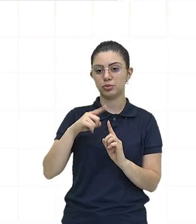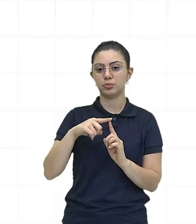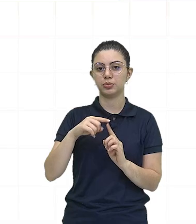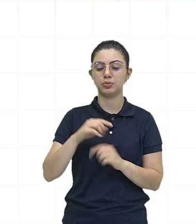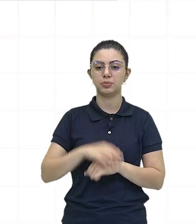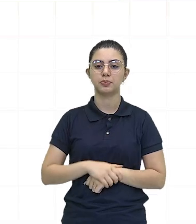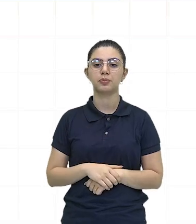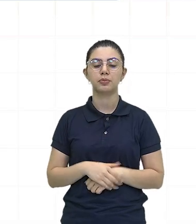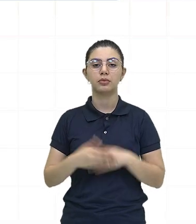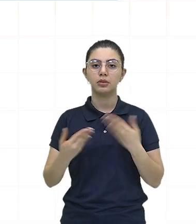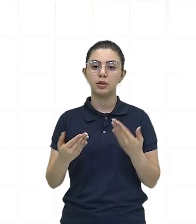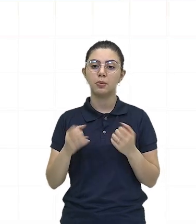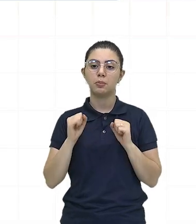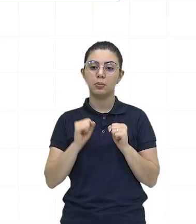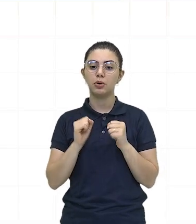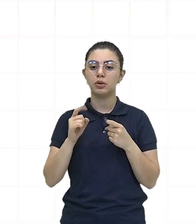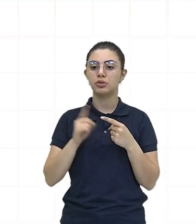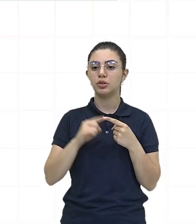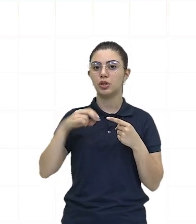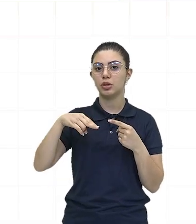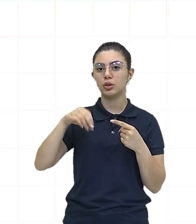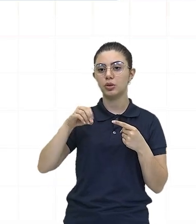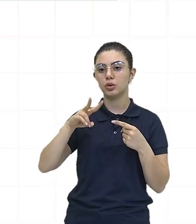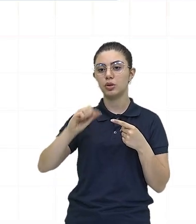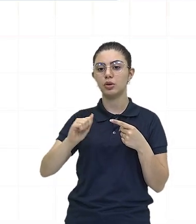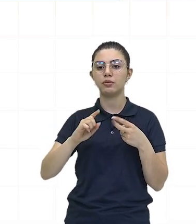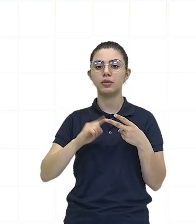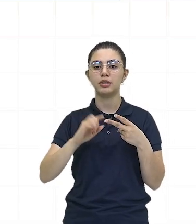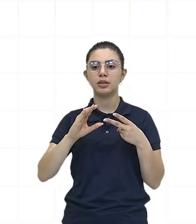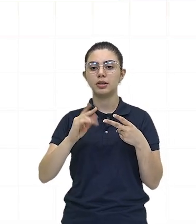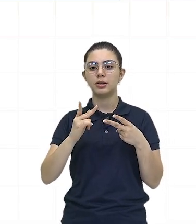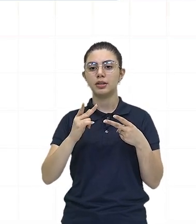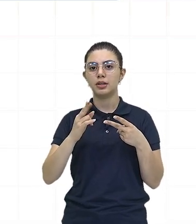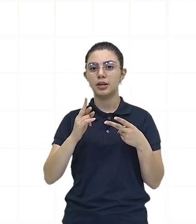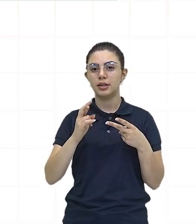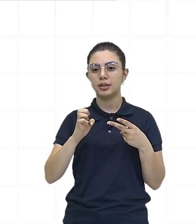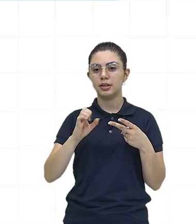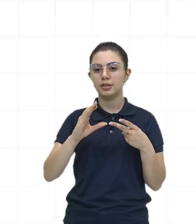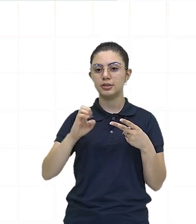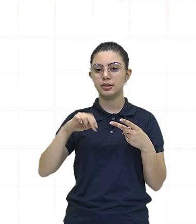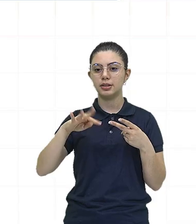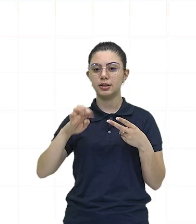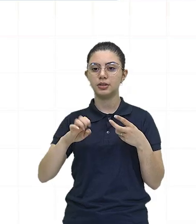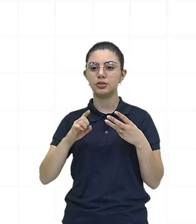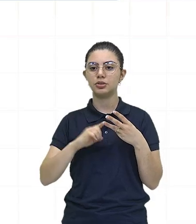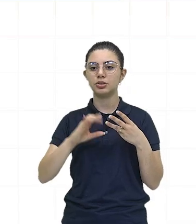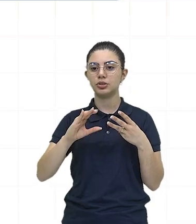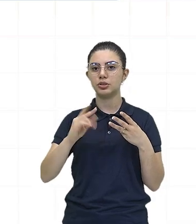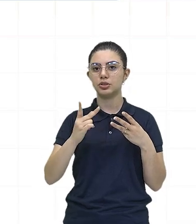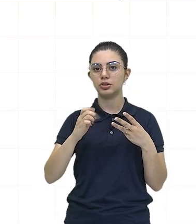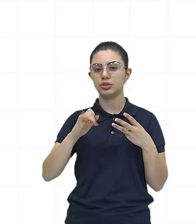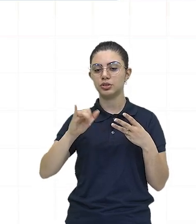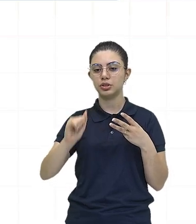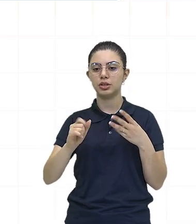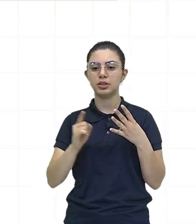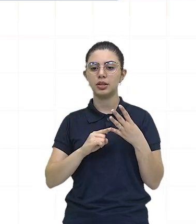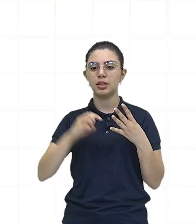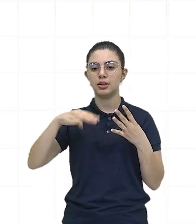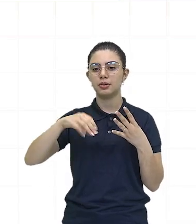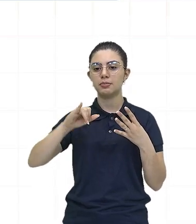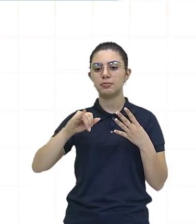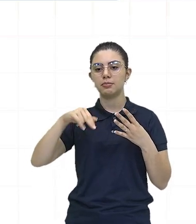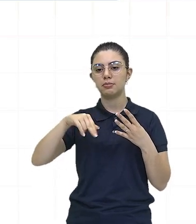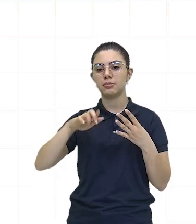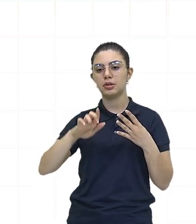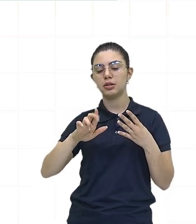chamada de a fase da Lua nova, da Lua crescente, da Lua cheia e da Lua minguante. Então, quando o